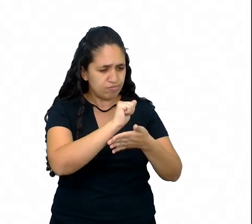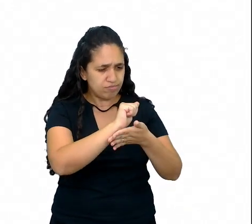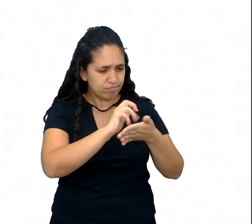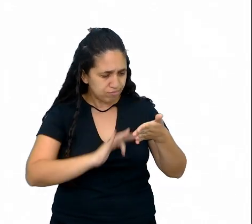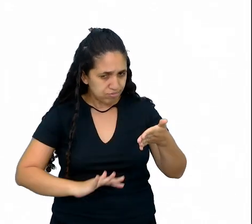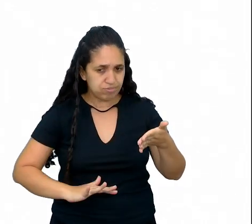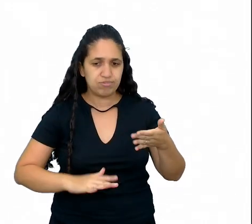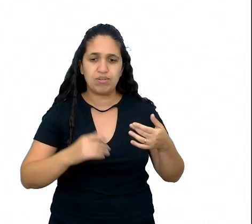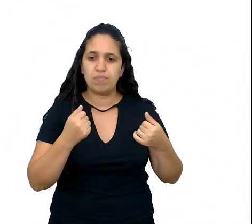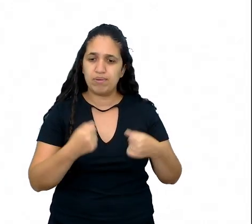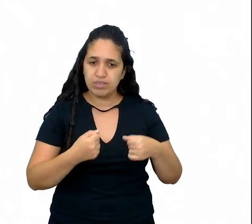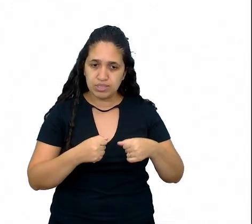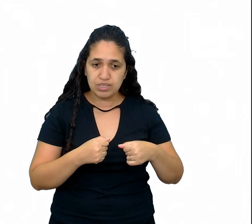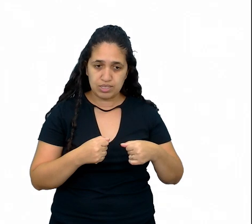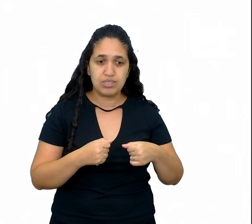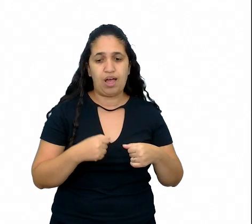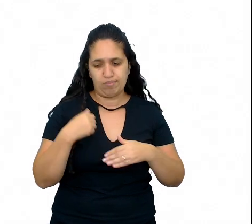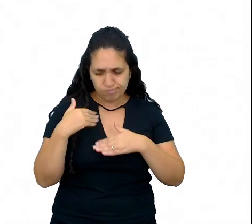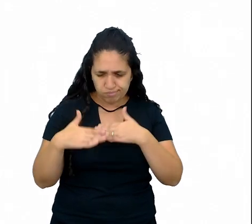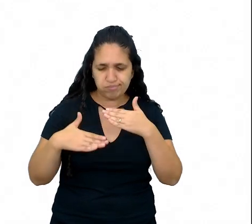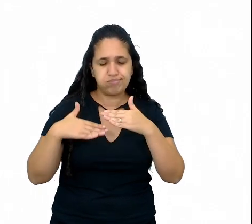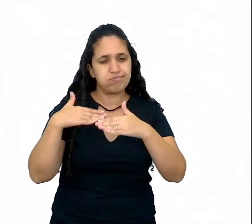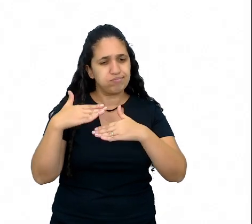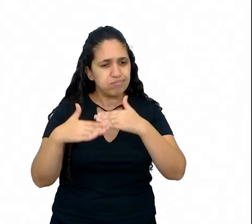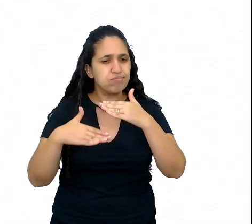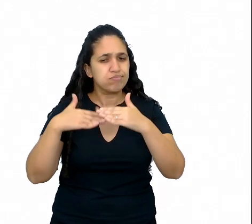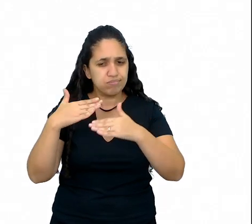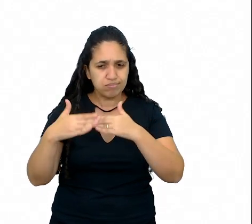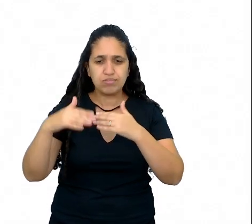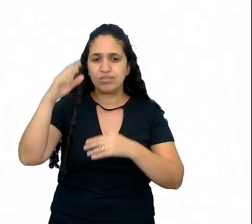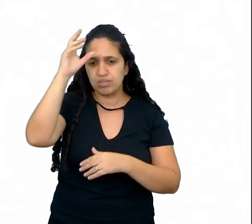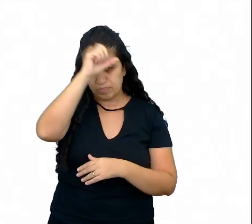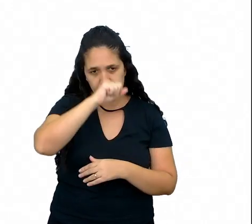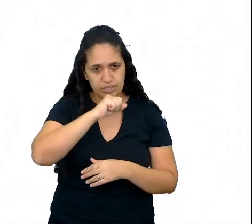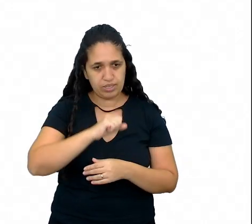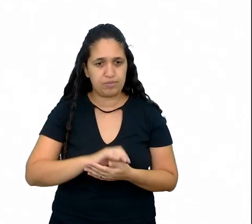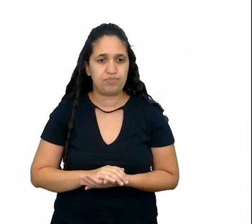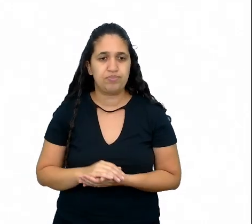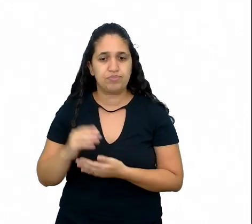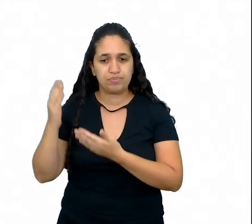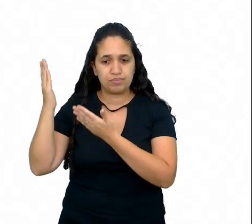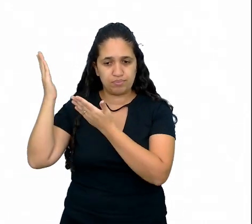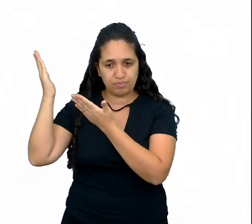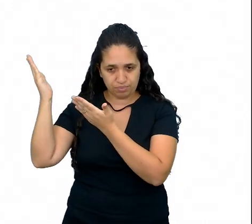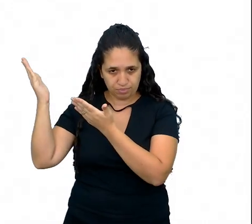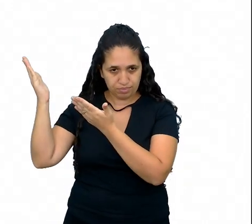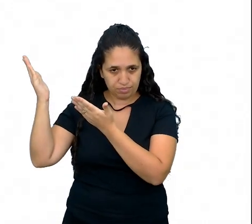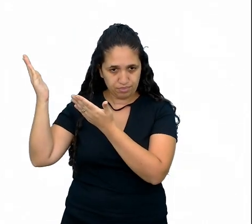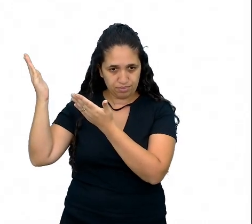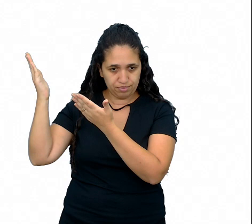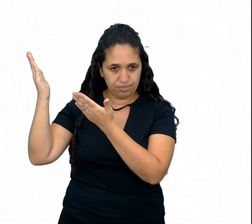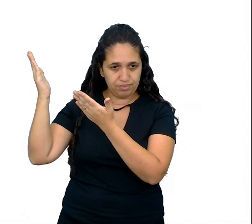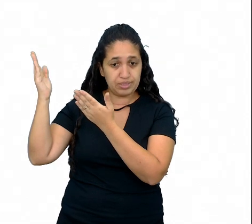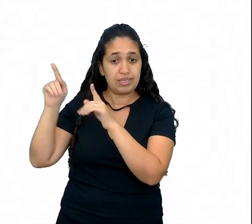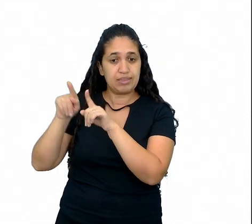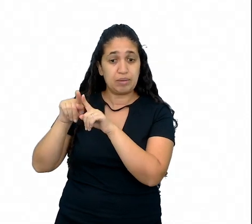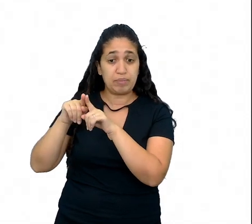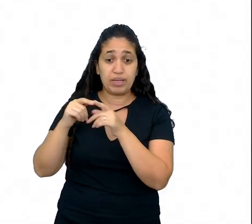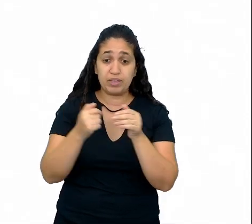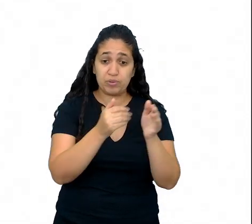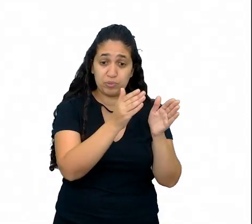atividades, faz parte, né, do processo do aprender. E aí a gente colocou uma